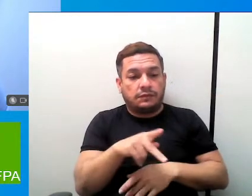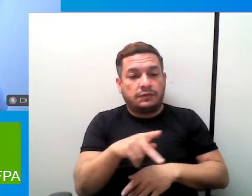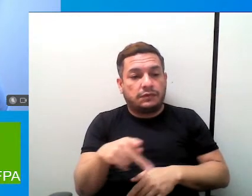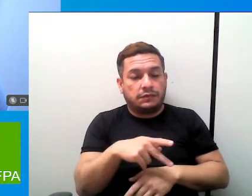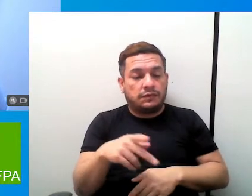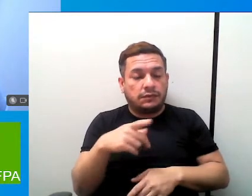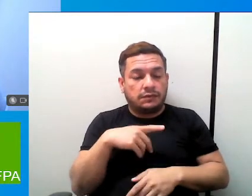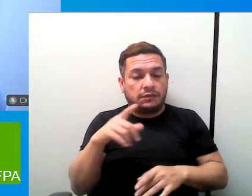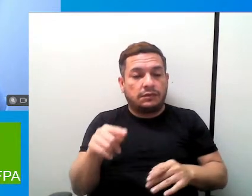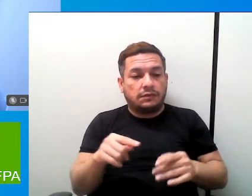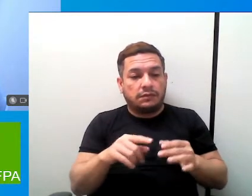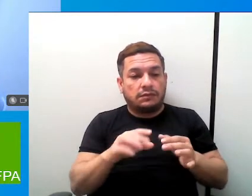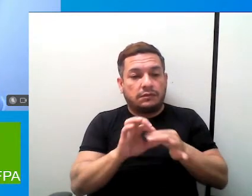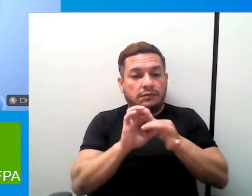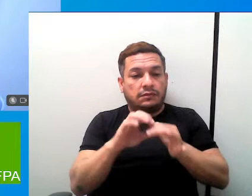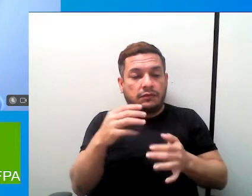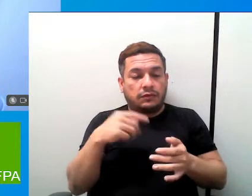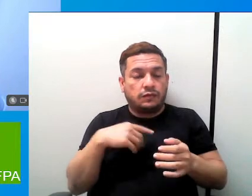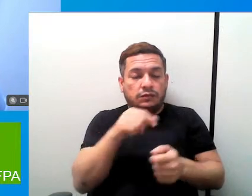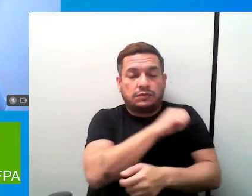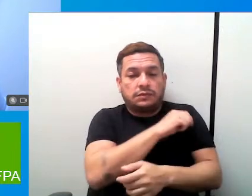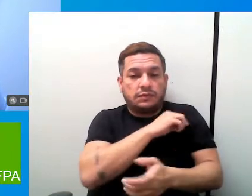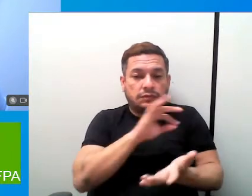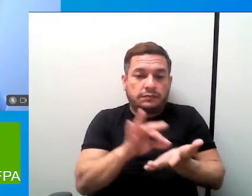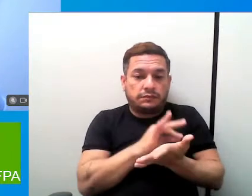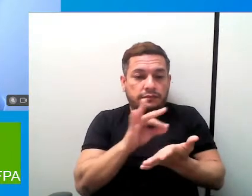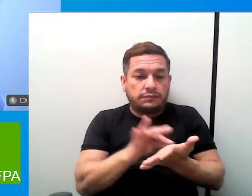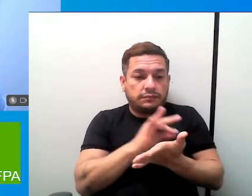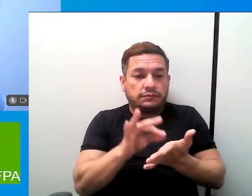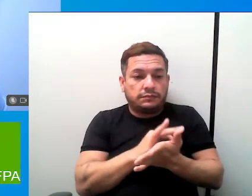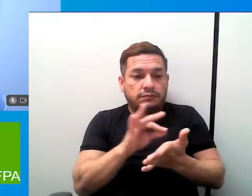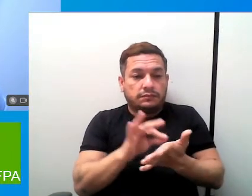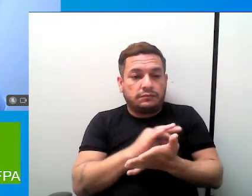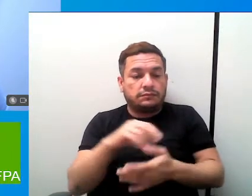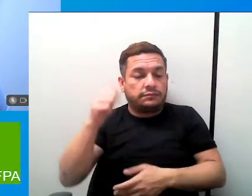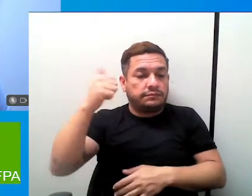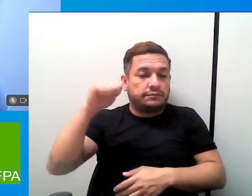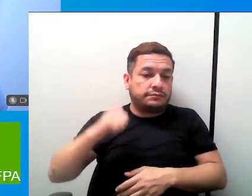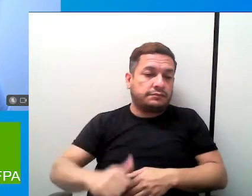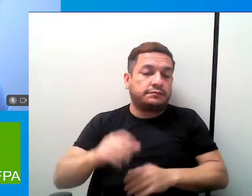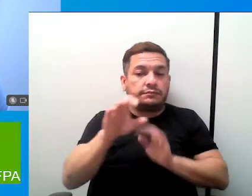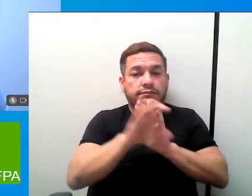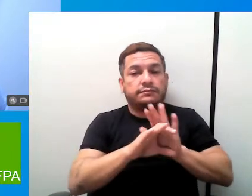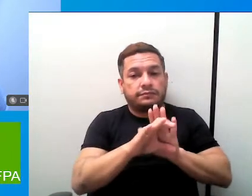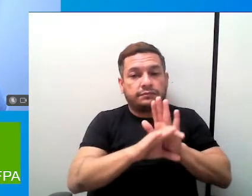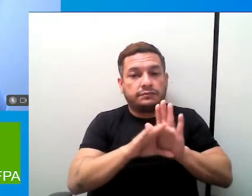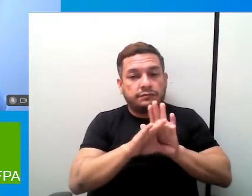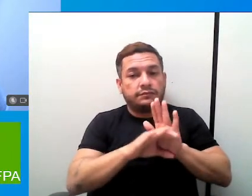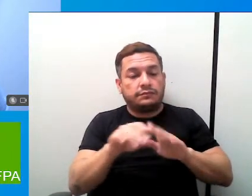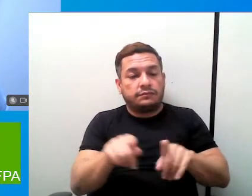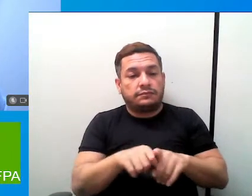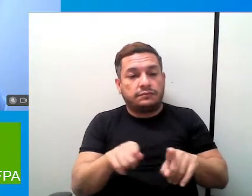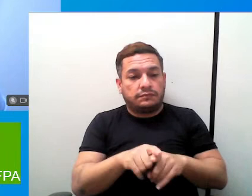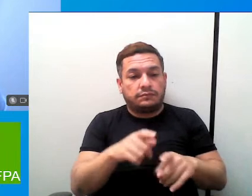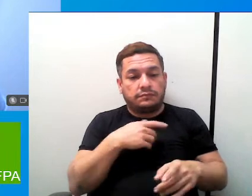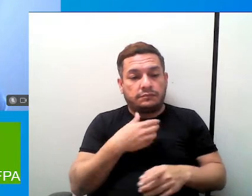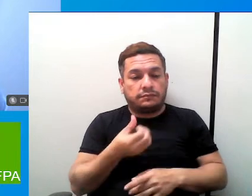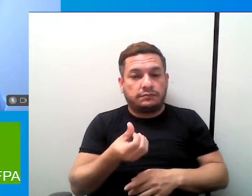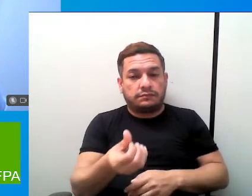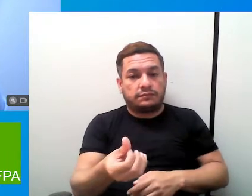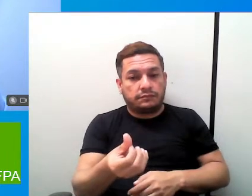mesmo, os alunos se matriculam nesse componente, eles são avaliados por conceito, E, naquele semestre, se